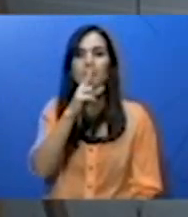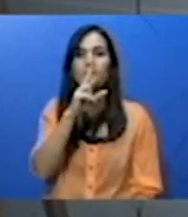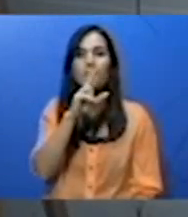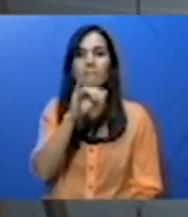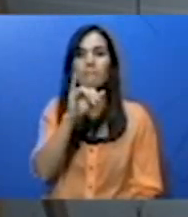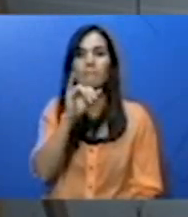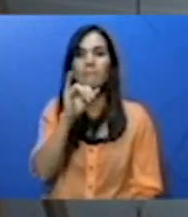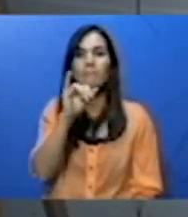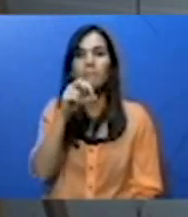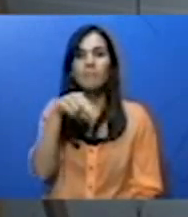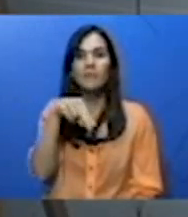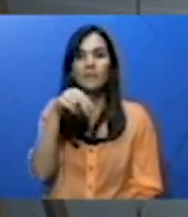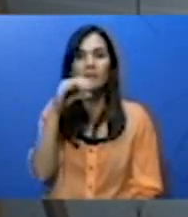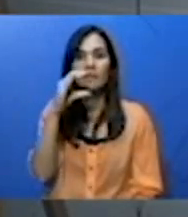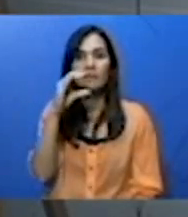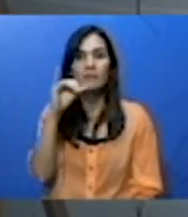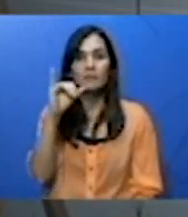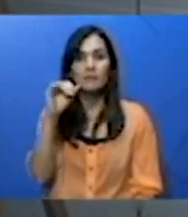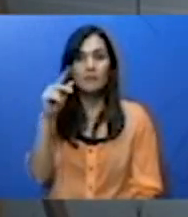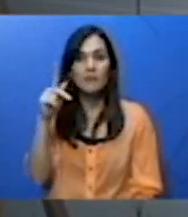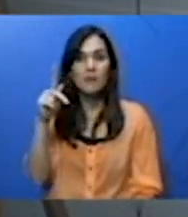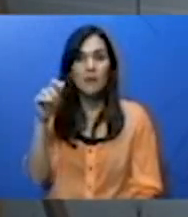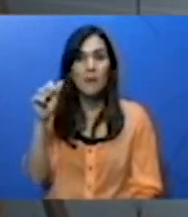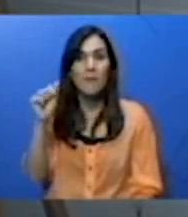Com L, nosso